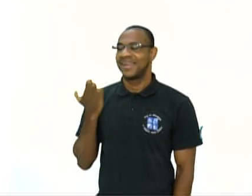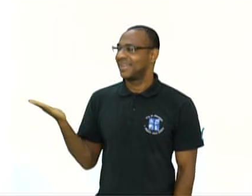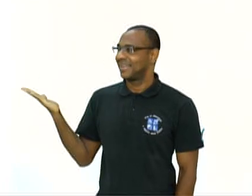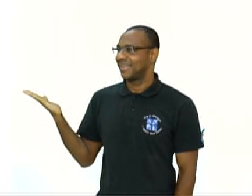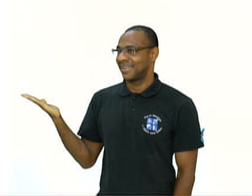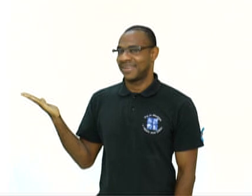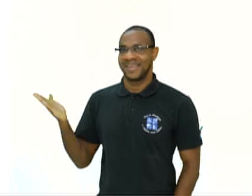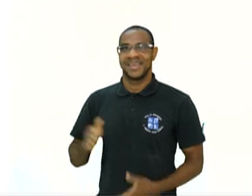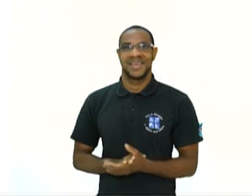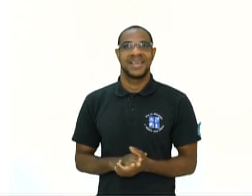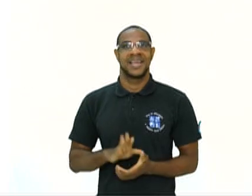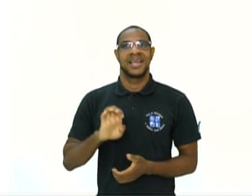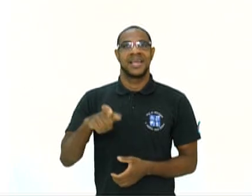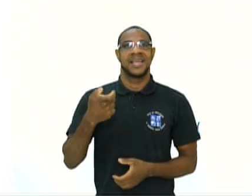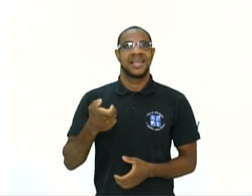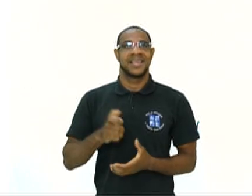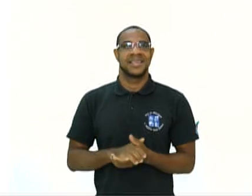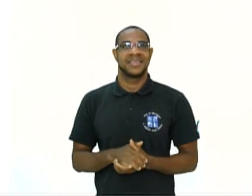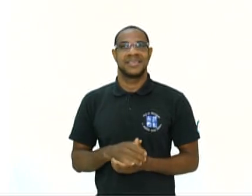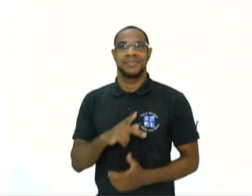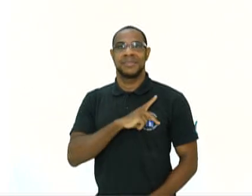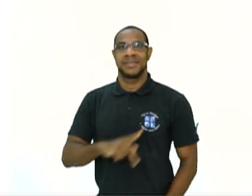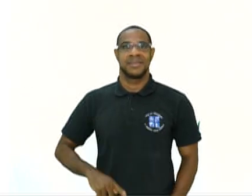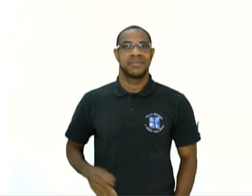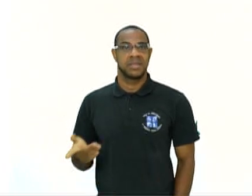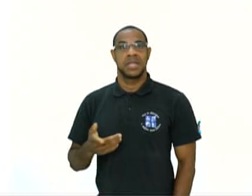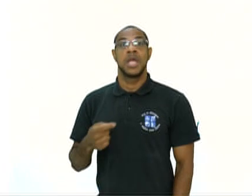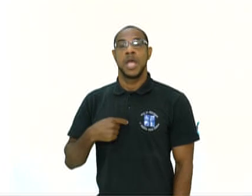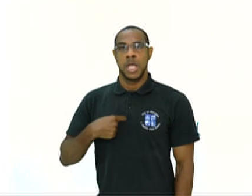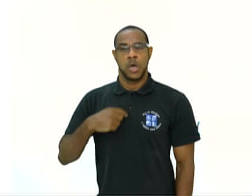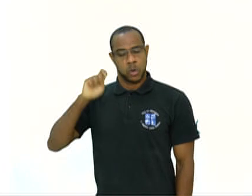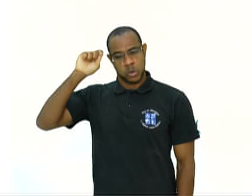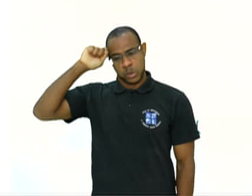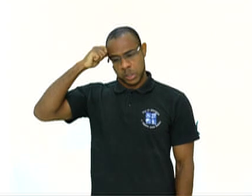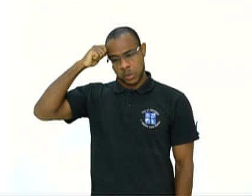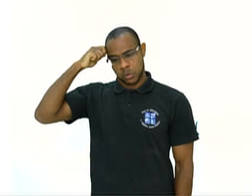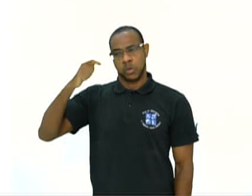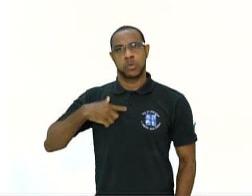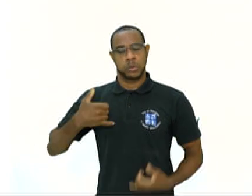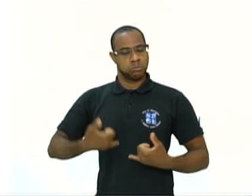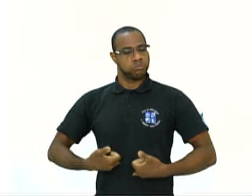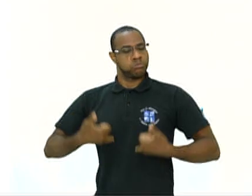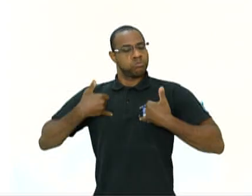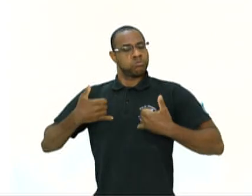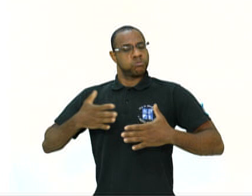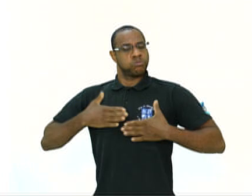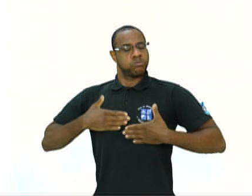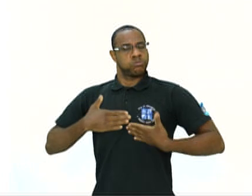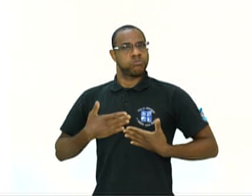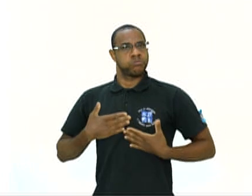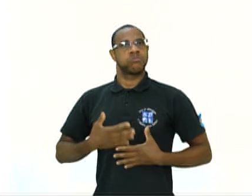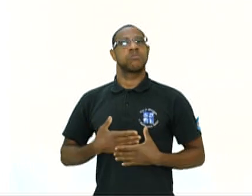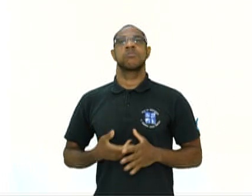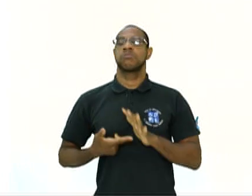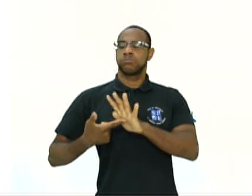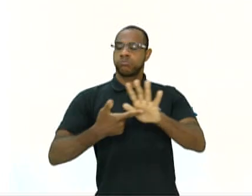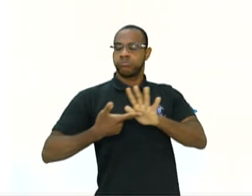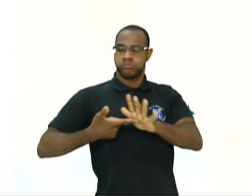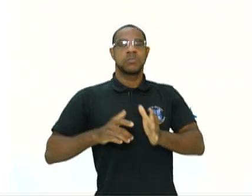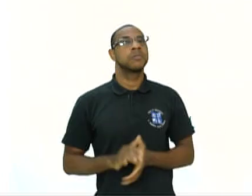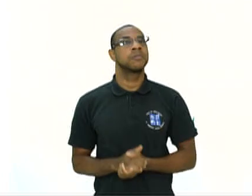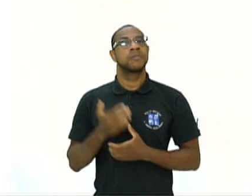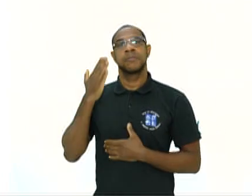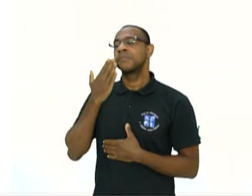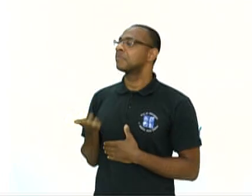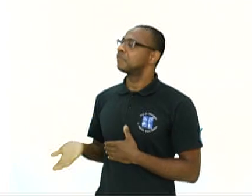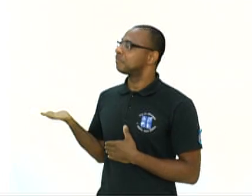I'm proud. Sou negro e tenho orgulho. Check the correct alternative. Dr. King,